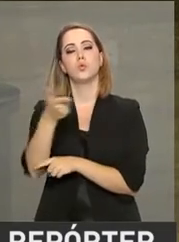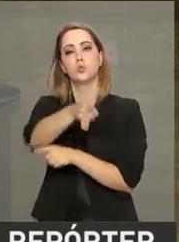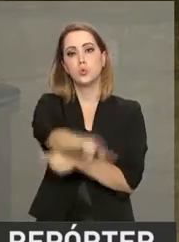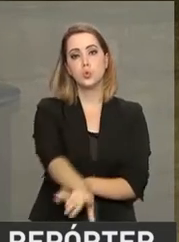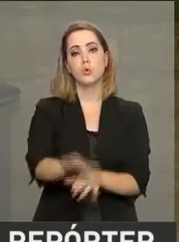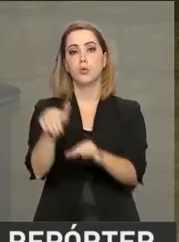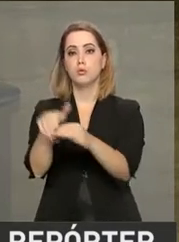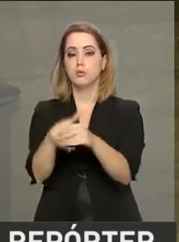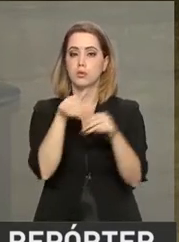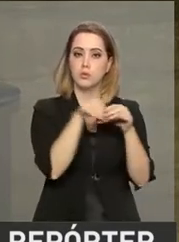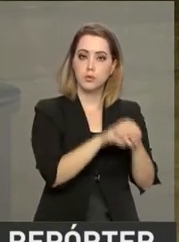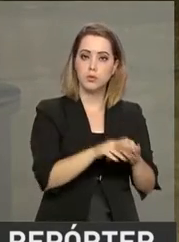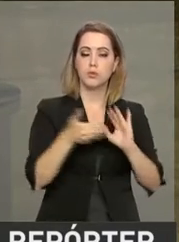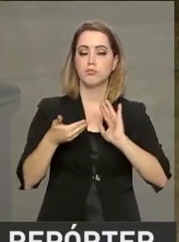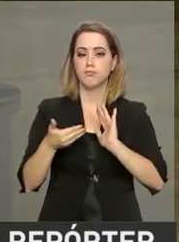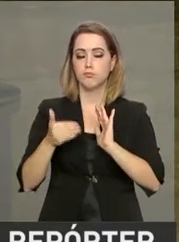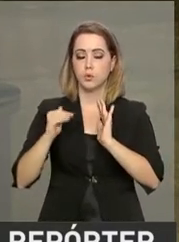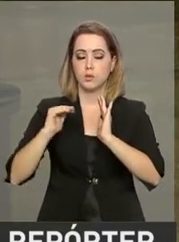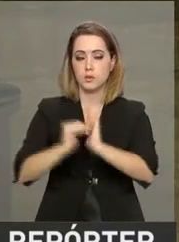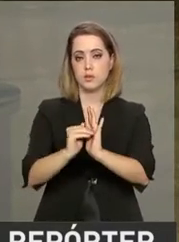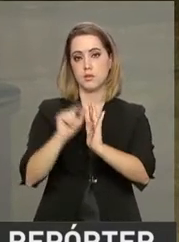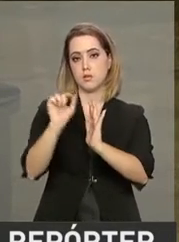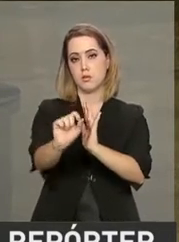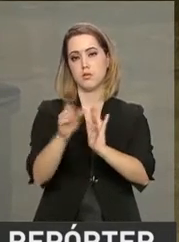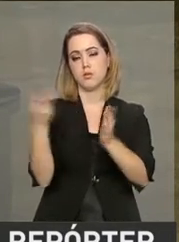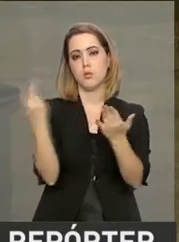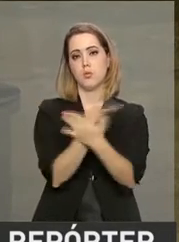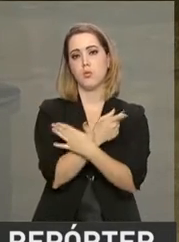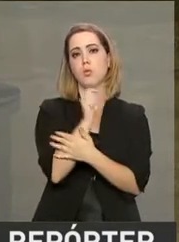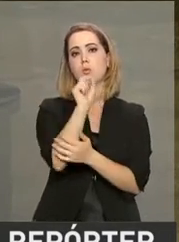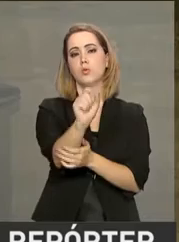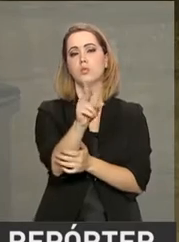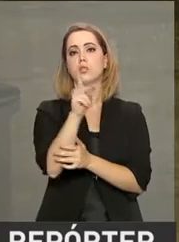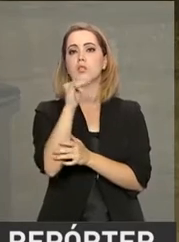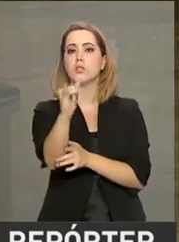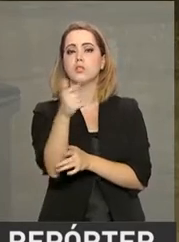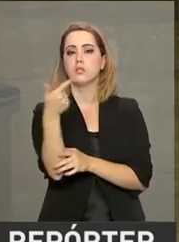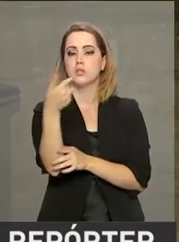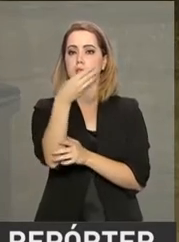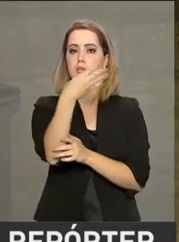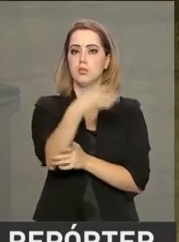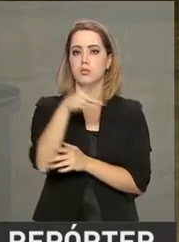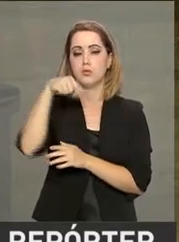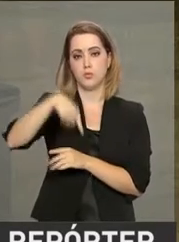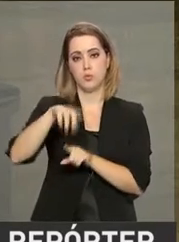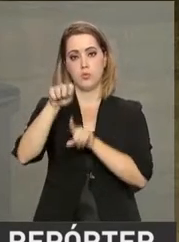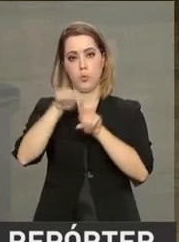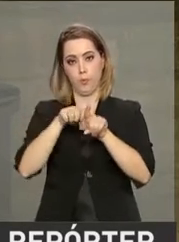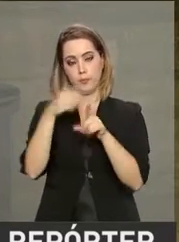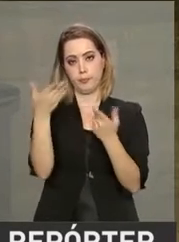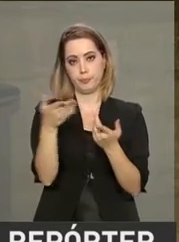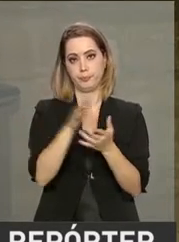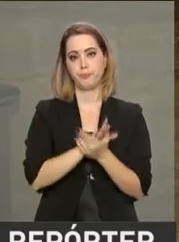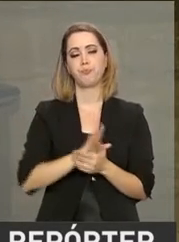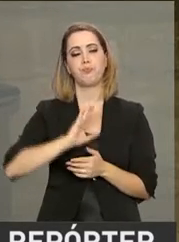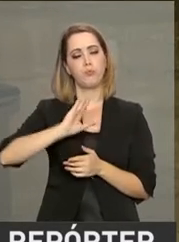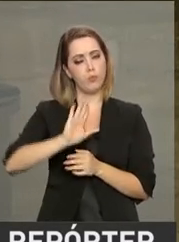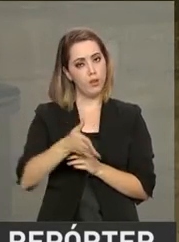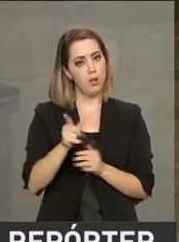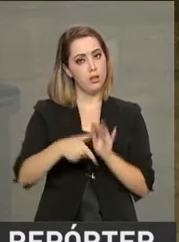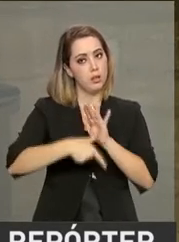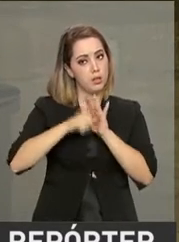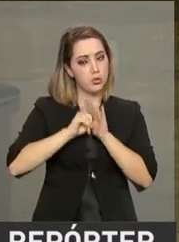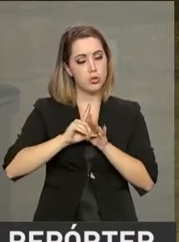no plenário da Câmara dos Deputados, deve ocorrer no dia 24 deste mês. Este cronograma já havia sido antecipado